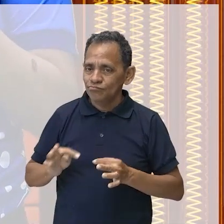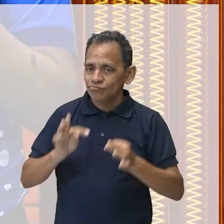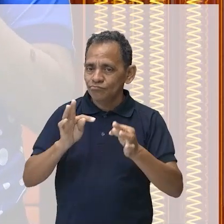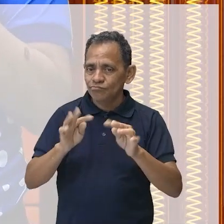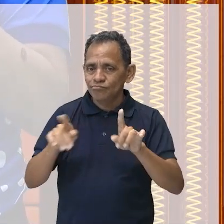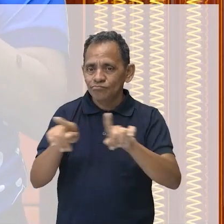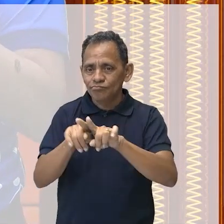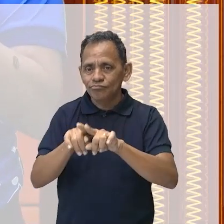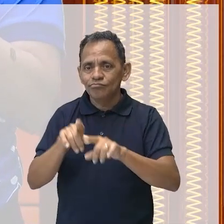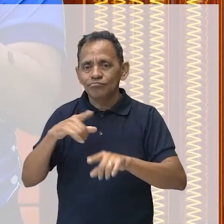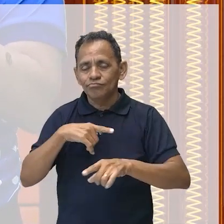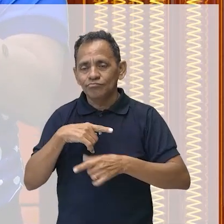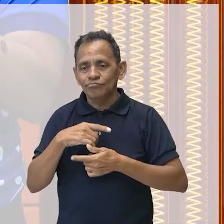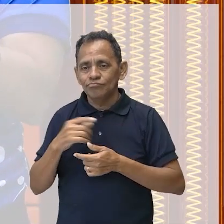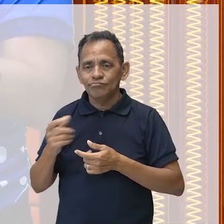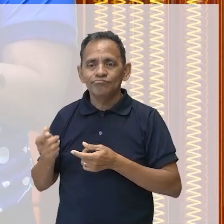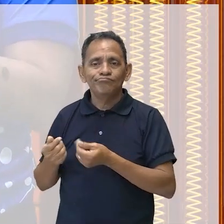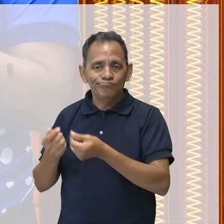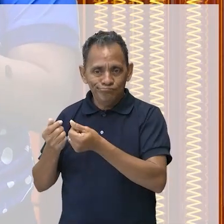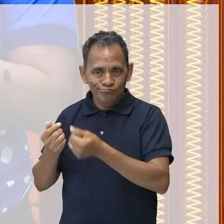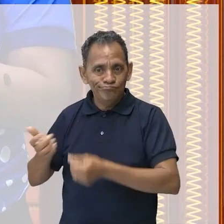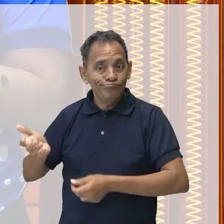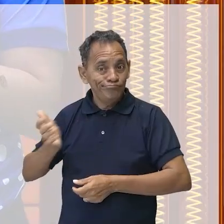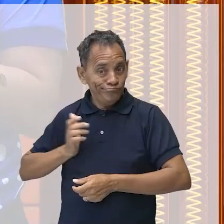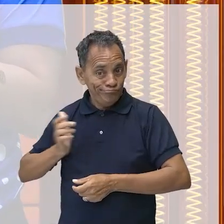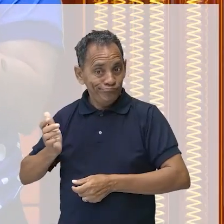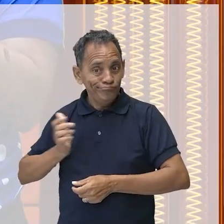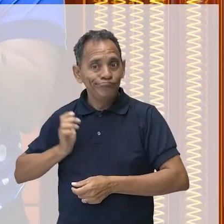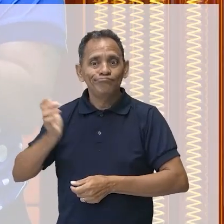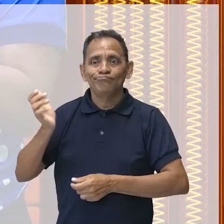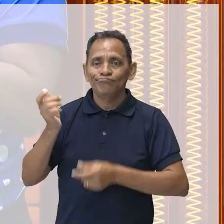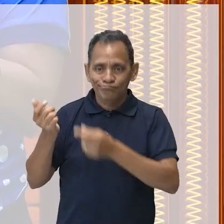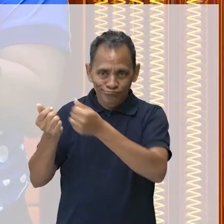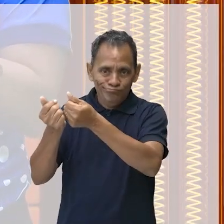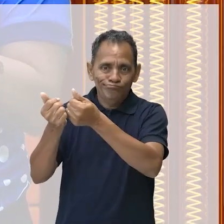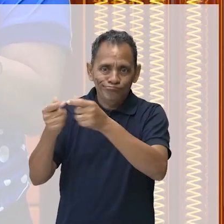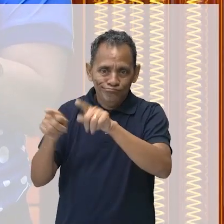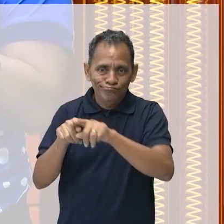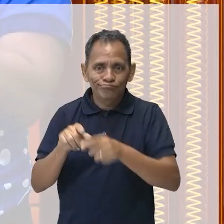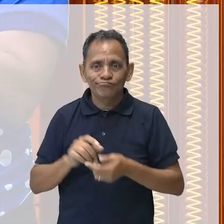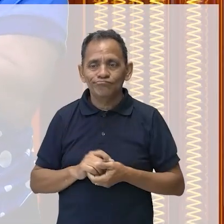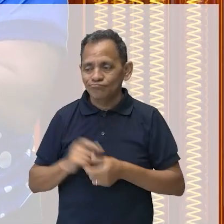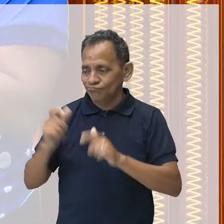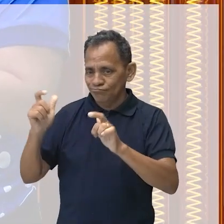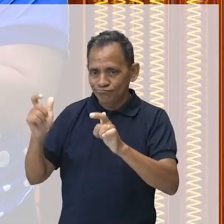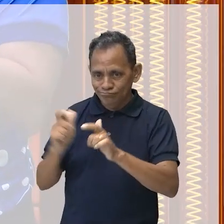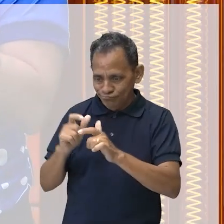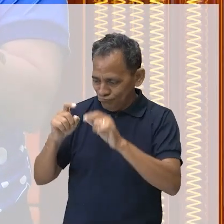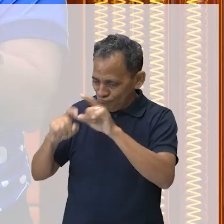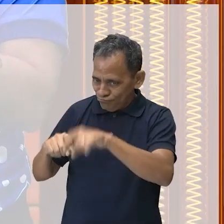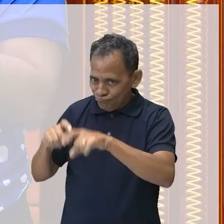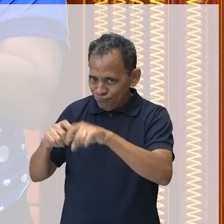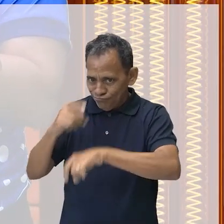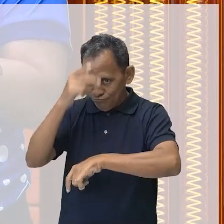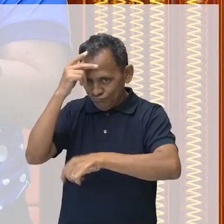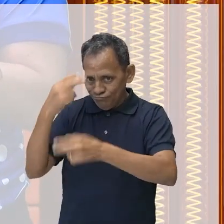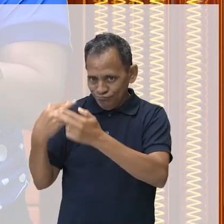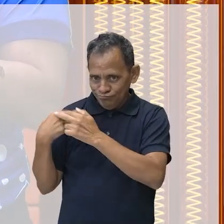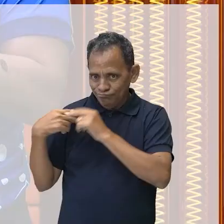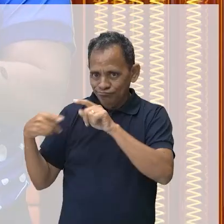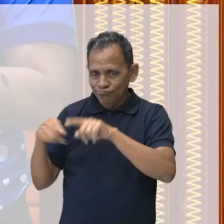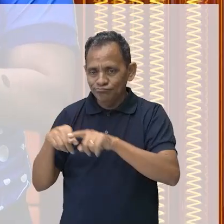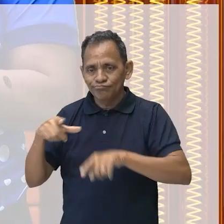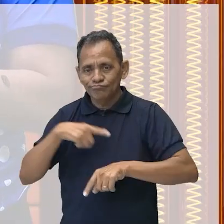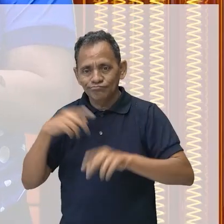se tornando um pouco mais cara. Então, pequenos agricultores, né, muitas vezes, eles acabam tendo dificuldades em adquirir o